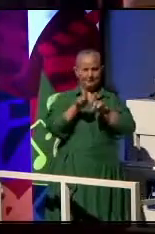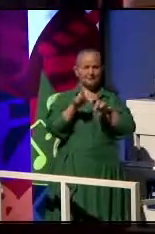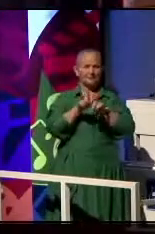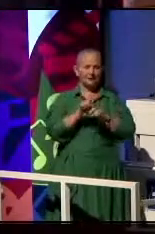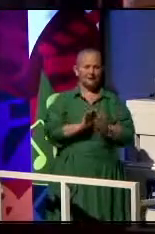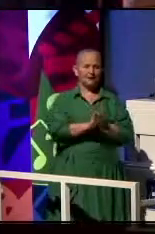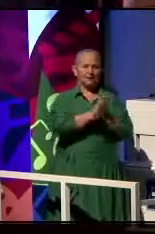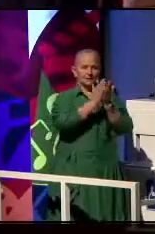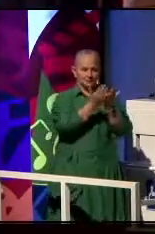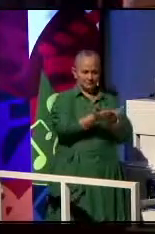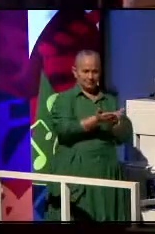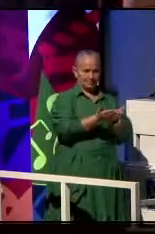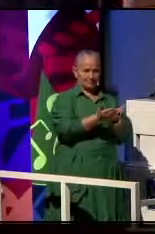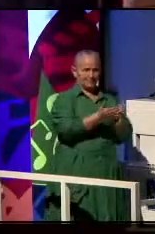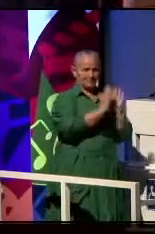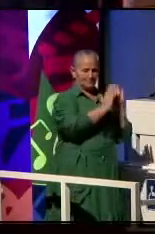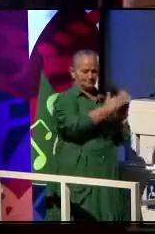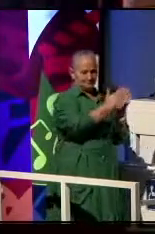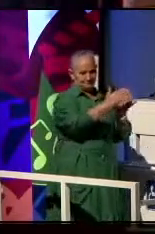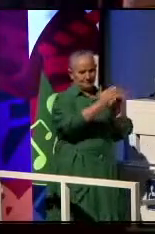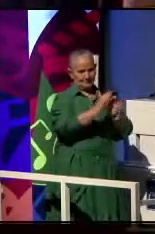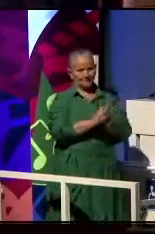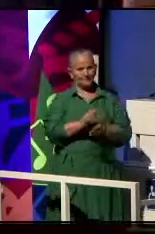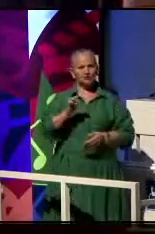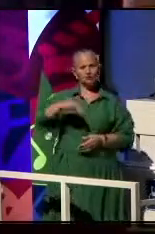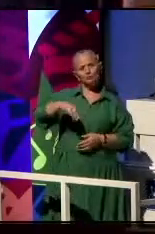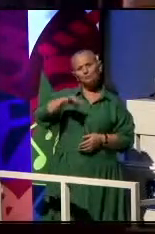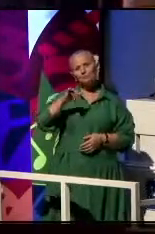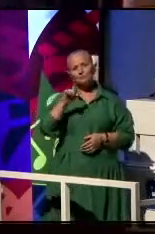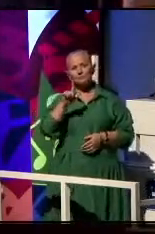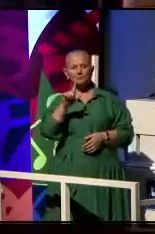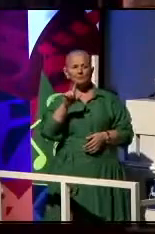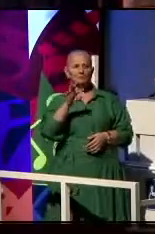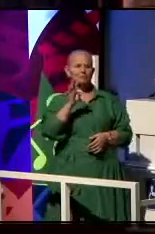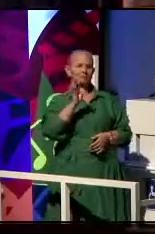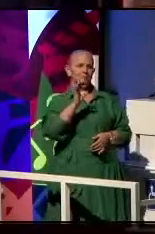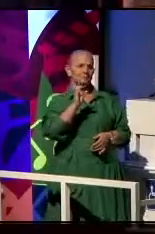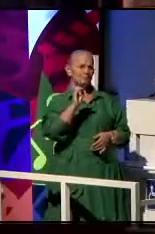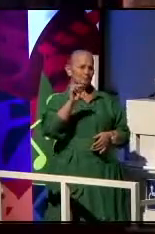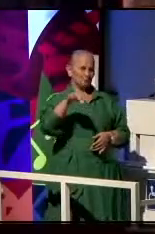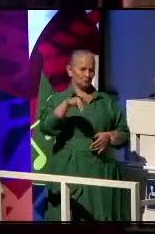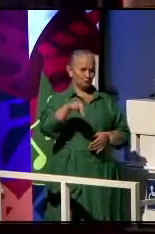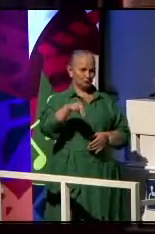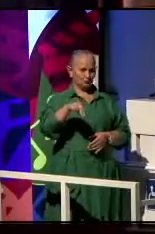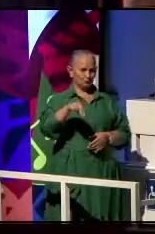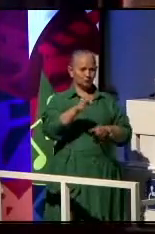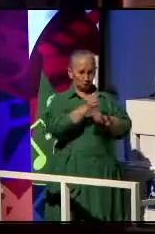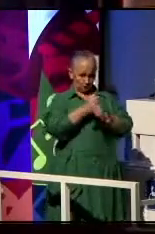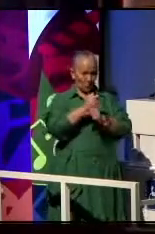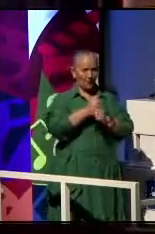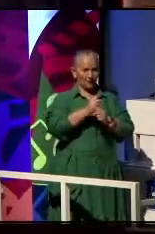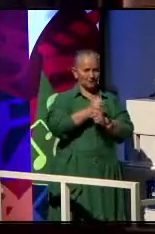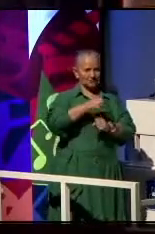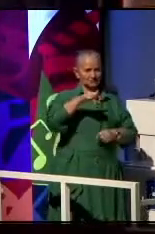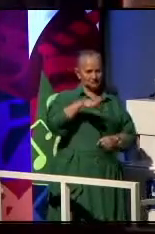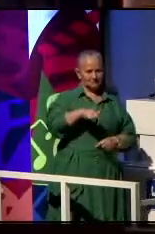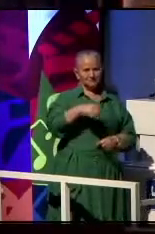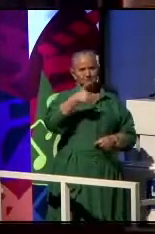sobre o álbum Clube da Esquina, de Milton Nascimento e Loborges, Emi Odeon, em 1972. Um dos